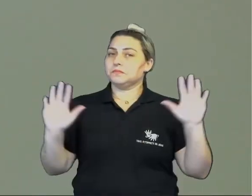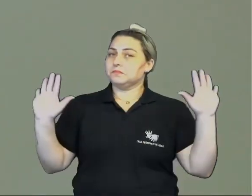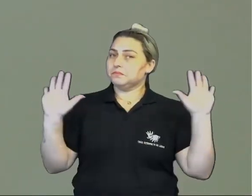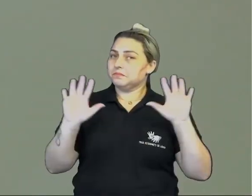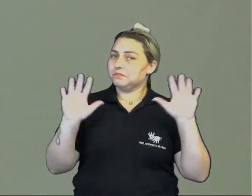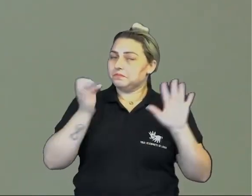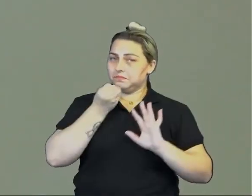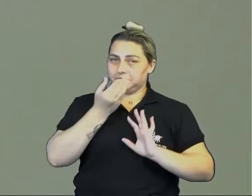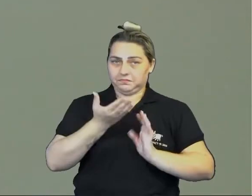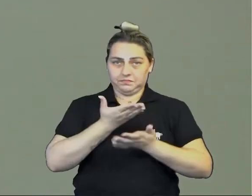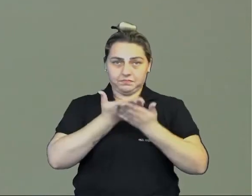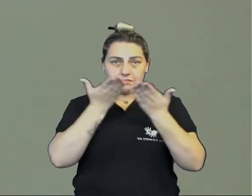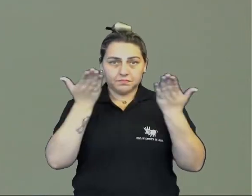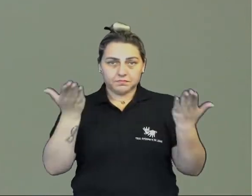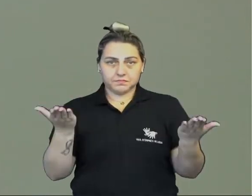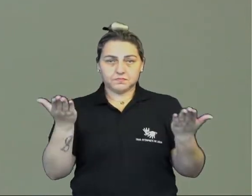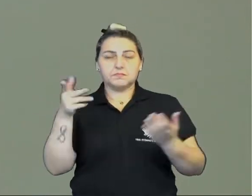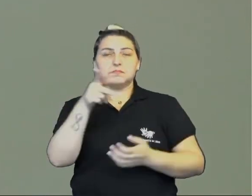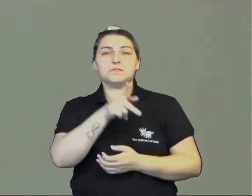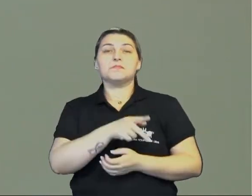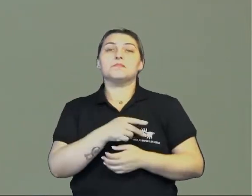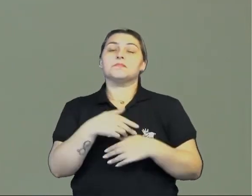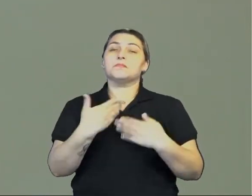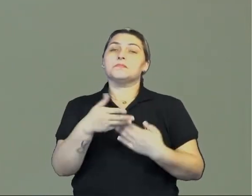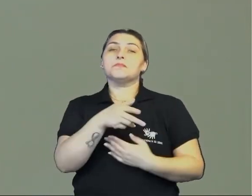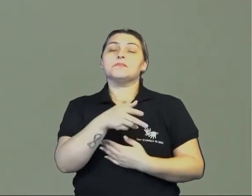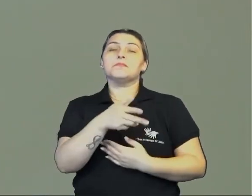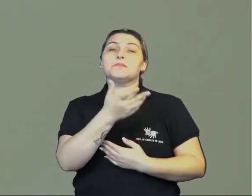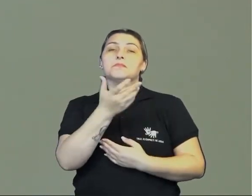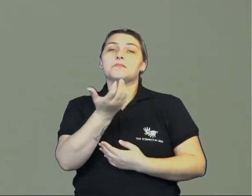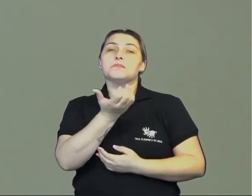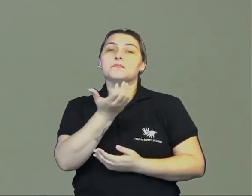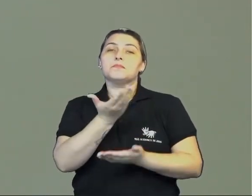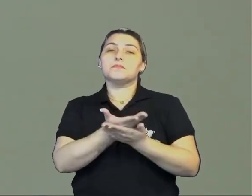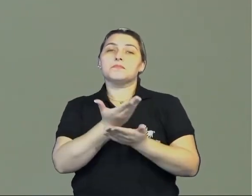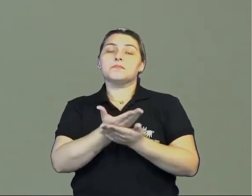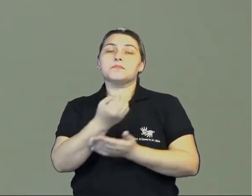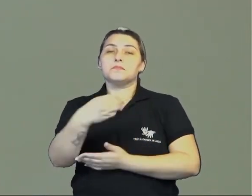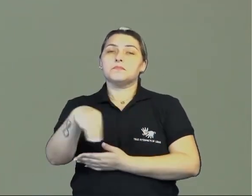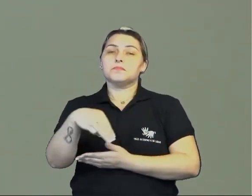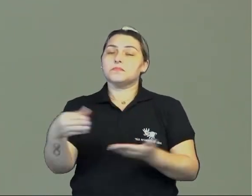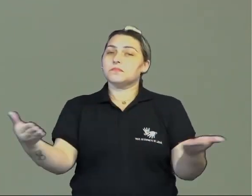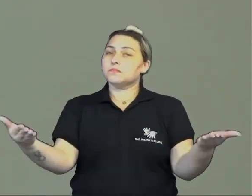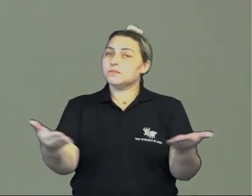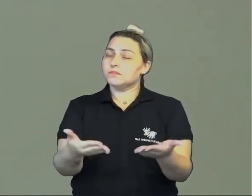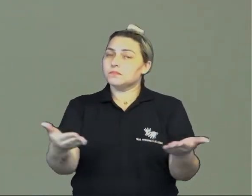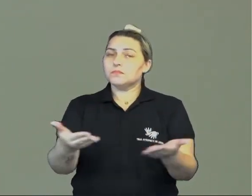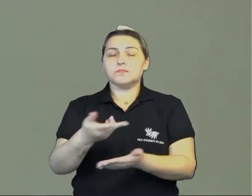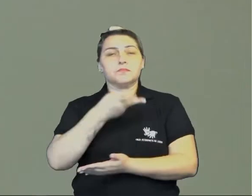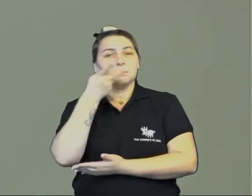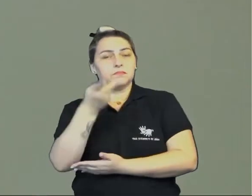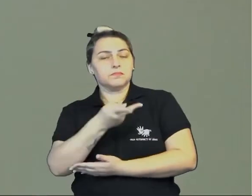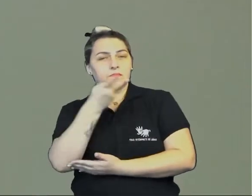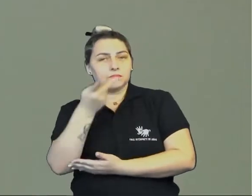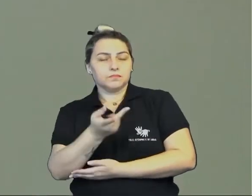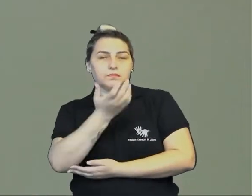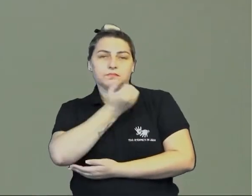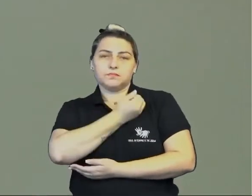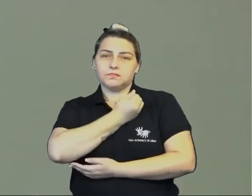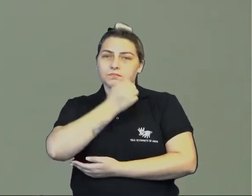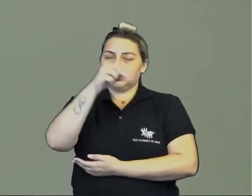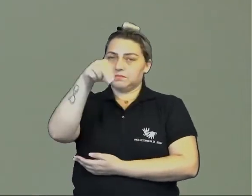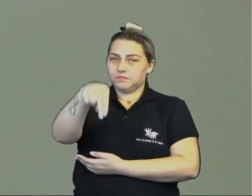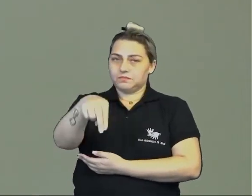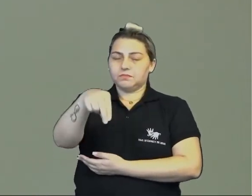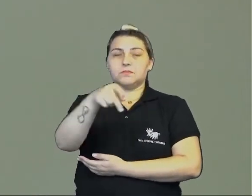Fala galerinha, tudo bem com vocês? Então, essa é a nossa aula de matemática e hoje nós vamos estar falando sobre números